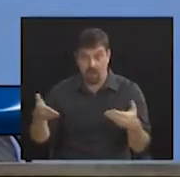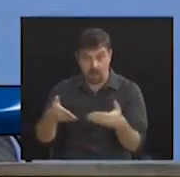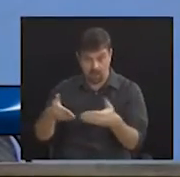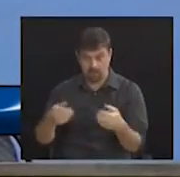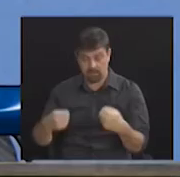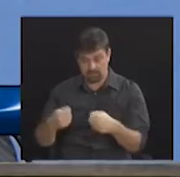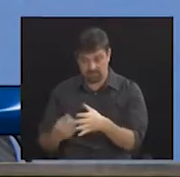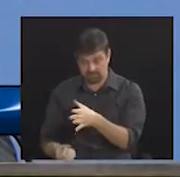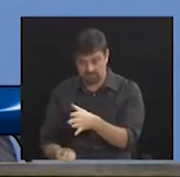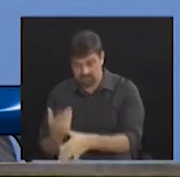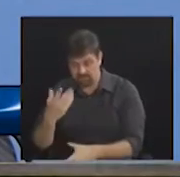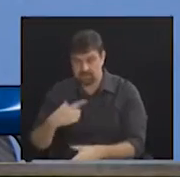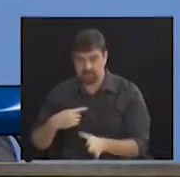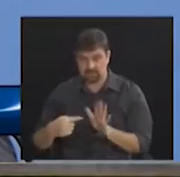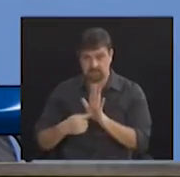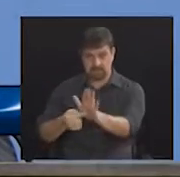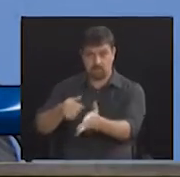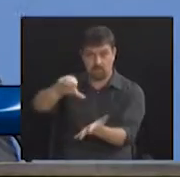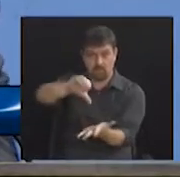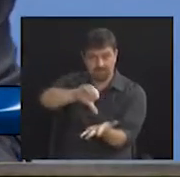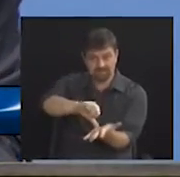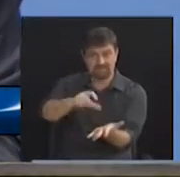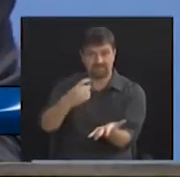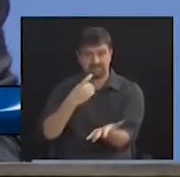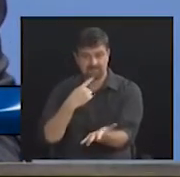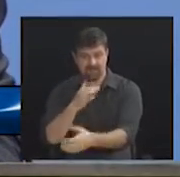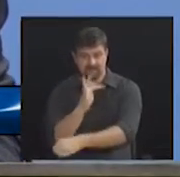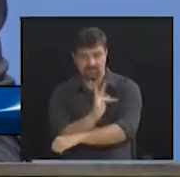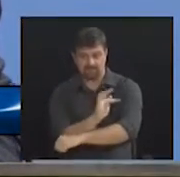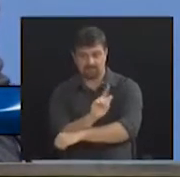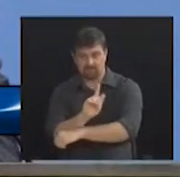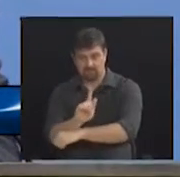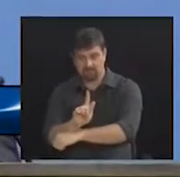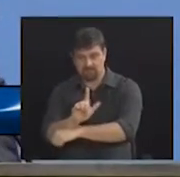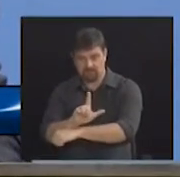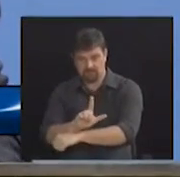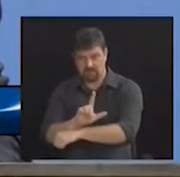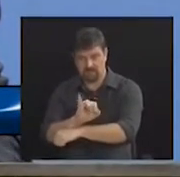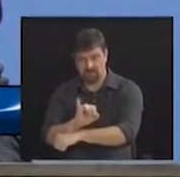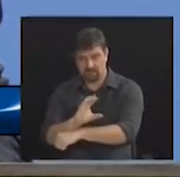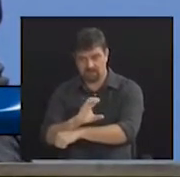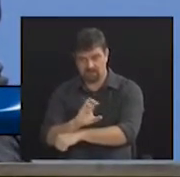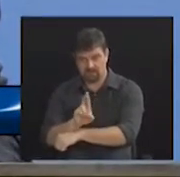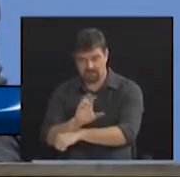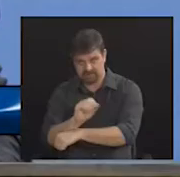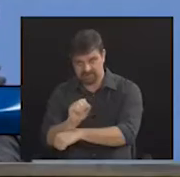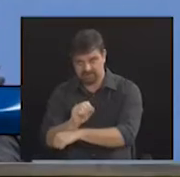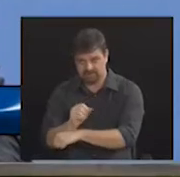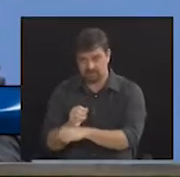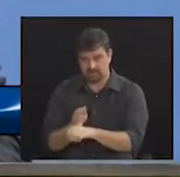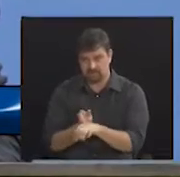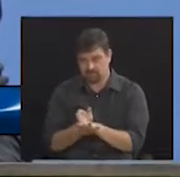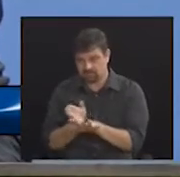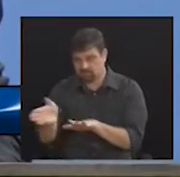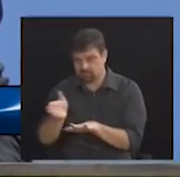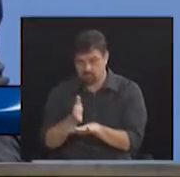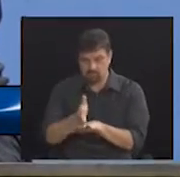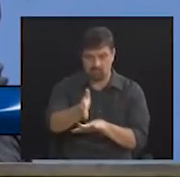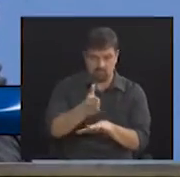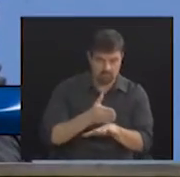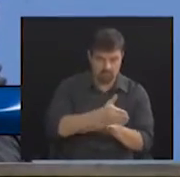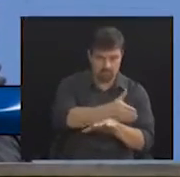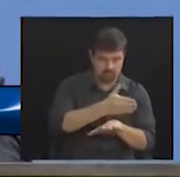ciclovia que atravessasse o centro da cidade, na Francisco Glicério, que fosse interligada a outras vias importantes que